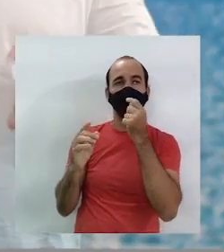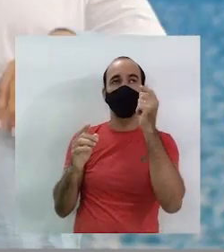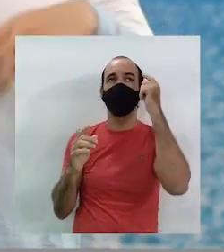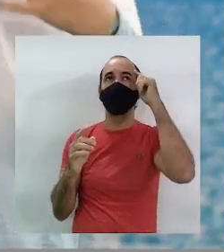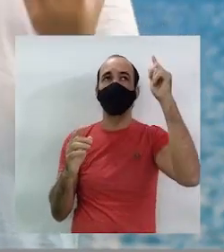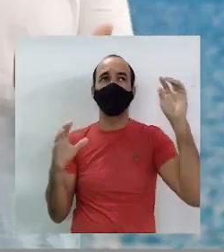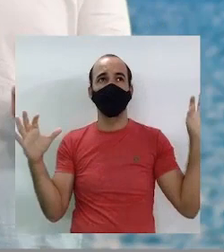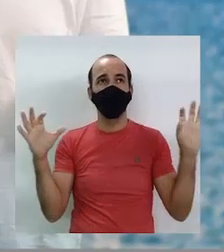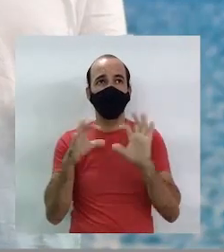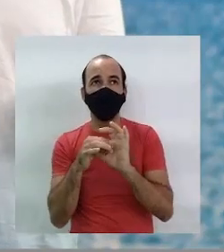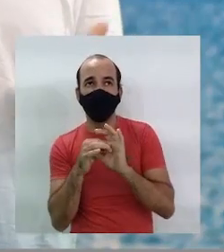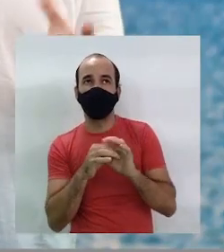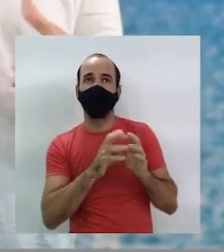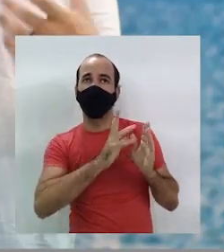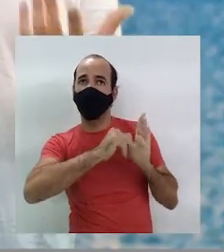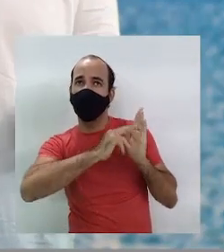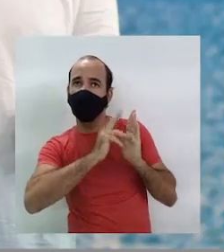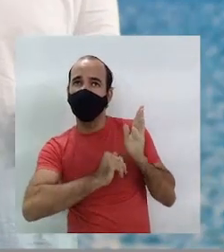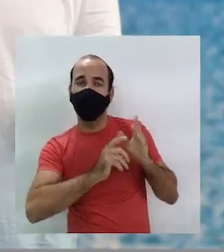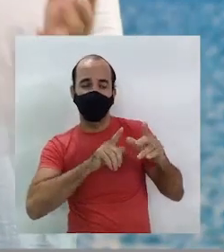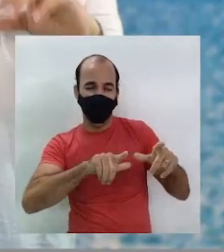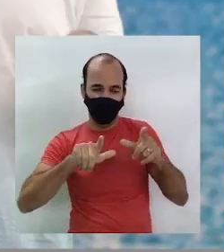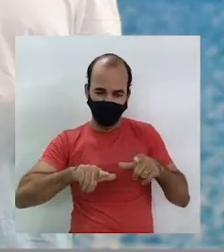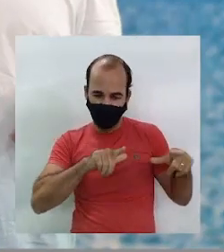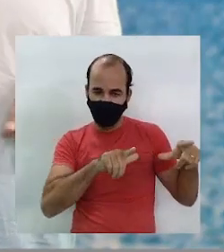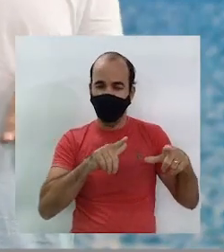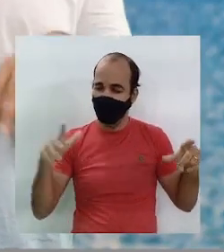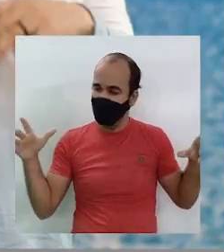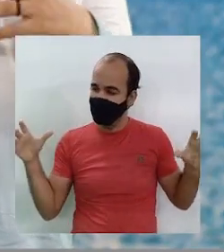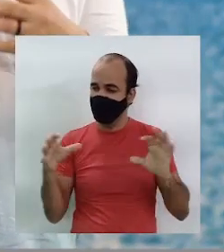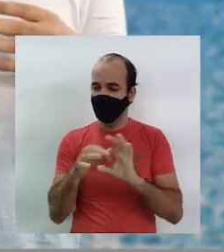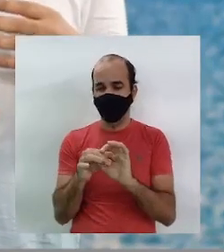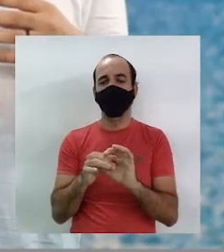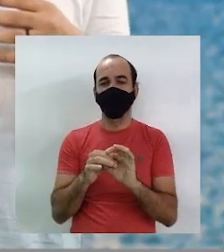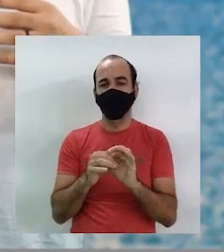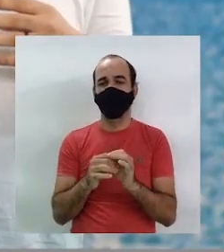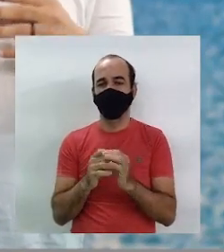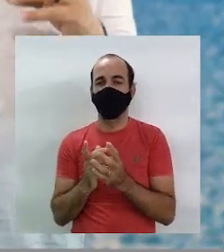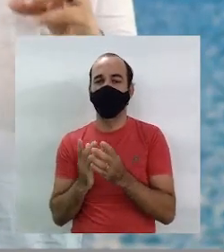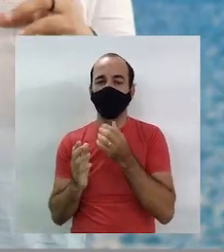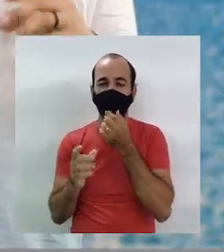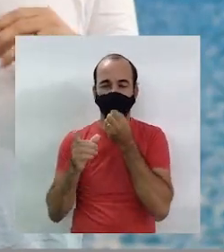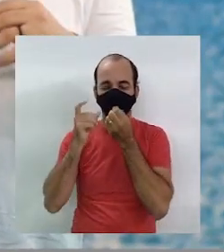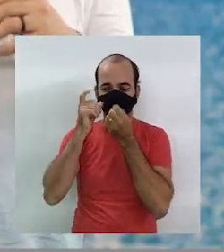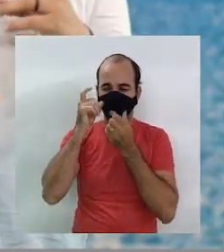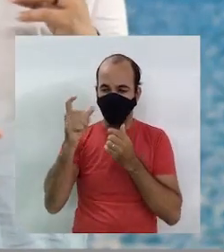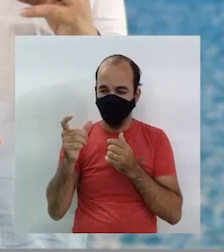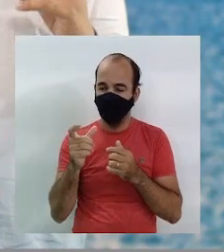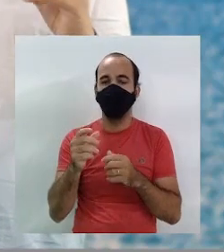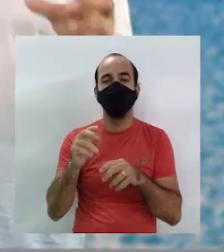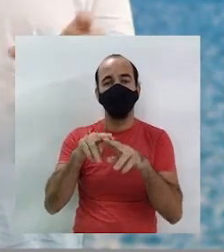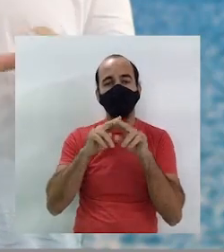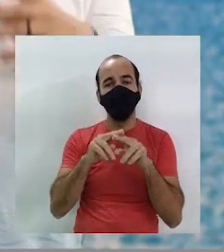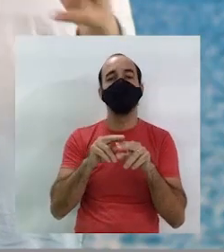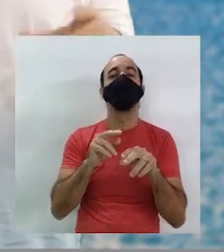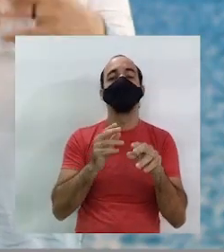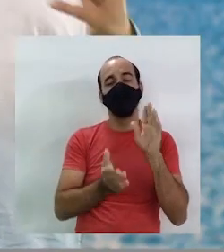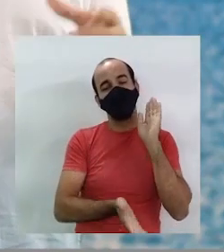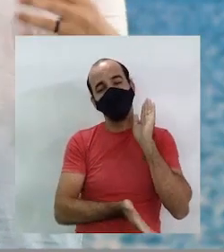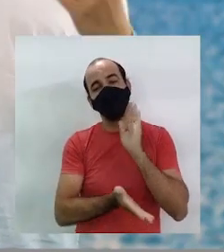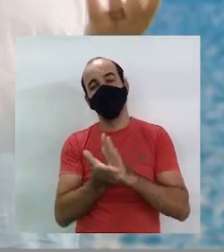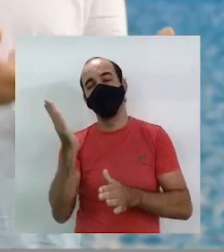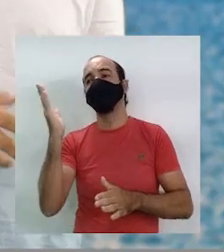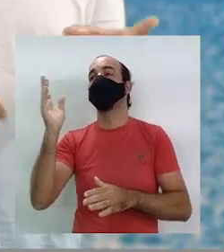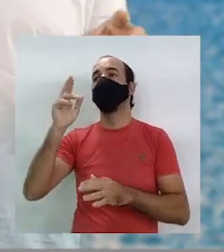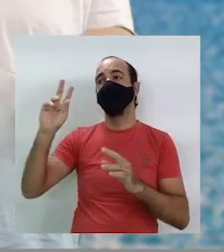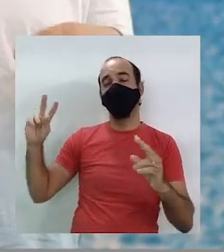artística, né? De usar a cerâmica como uma forma de expressão artística. Ele vai ter esse interesse quando ele vai viajar para Paris e ver também